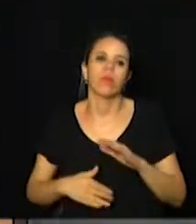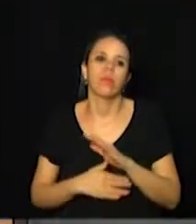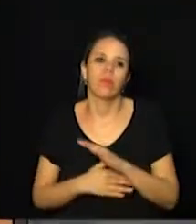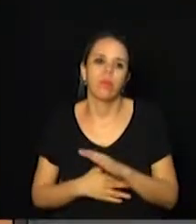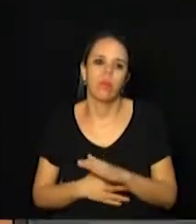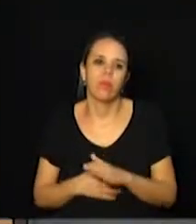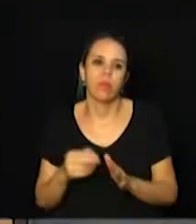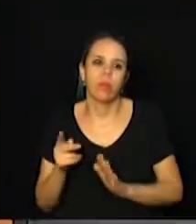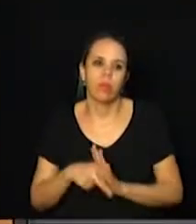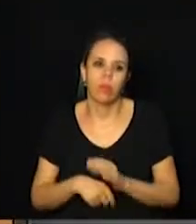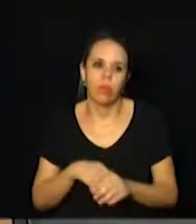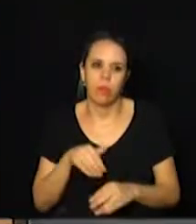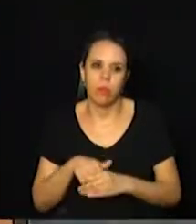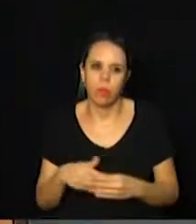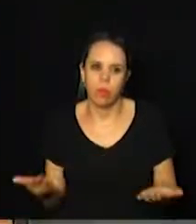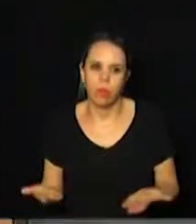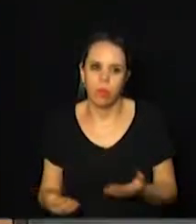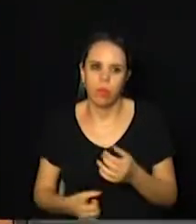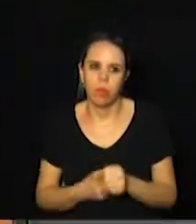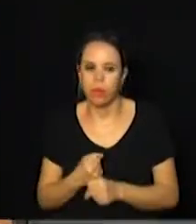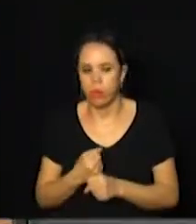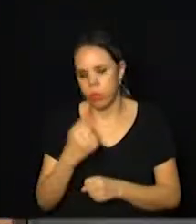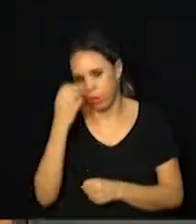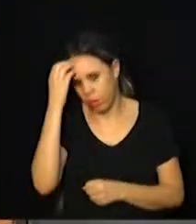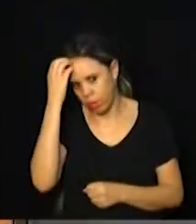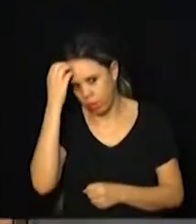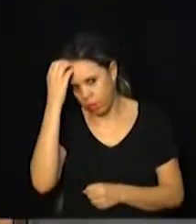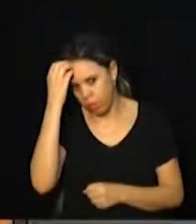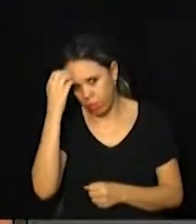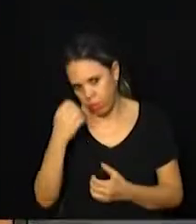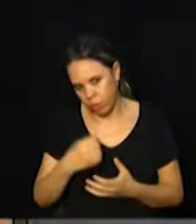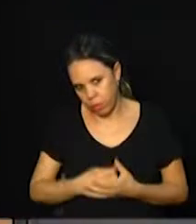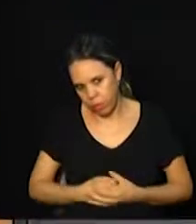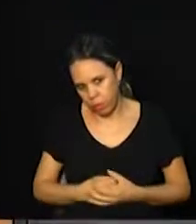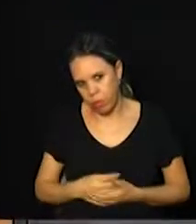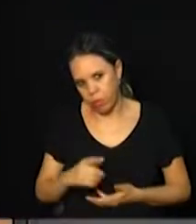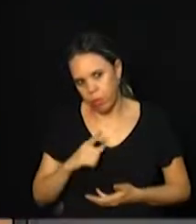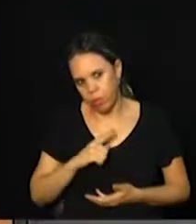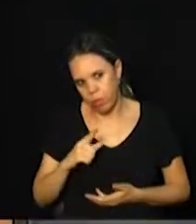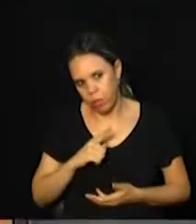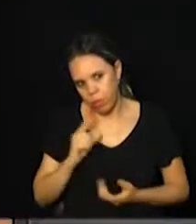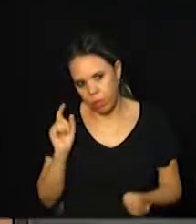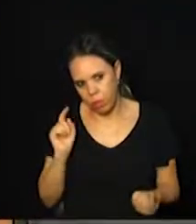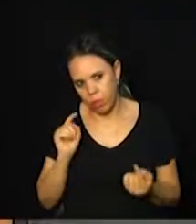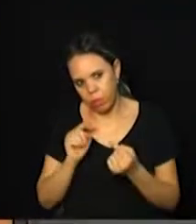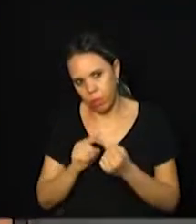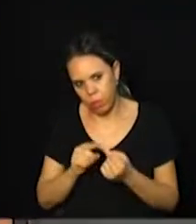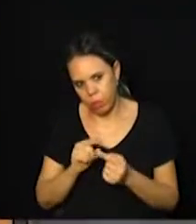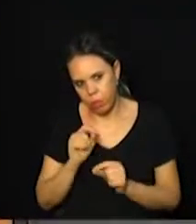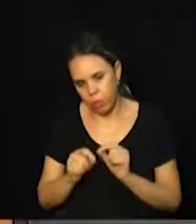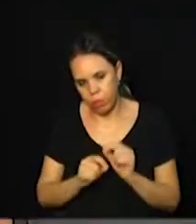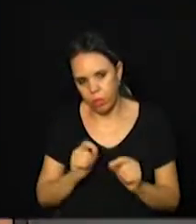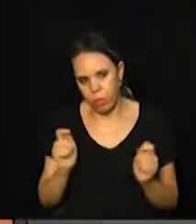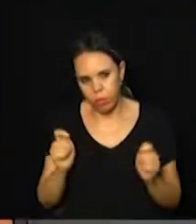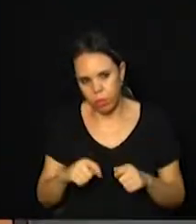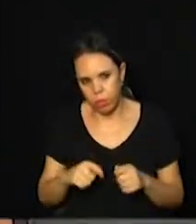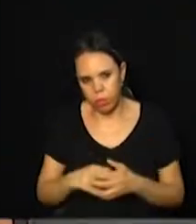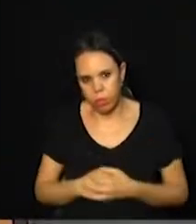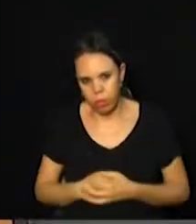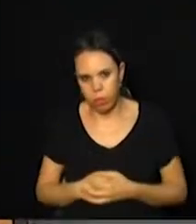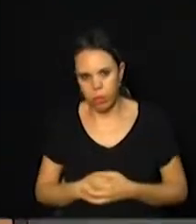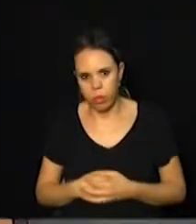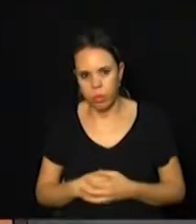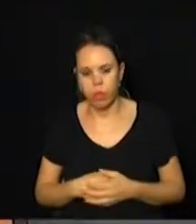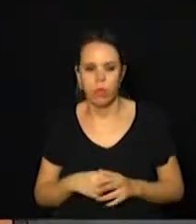projeto esse ano e tenha tem a finalidade de poder um